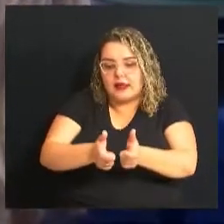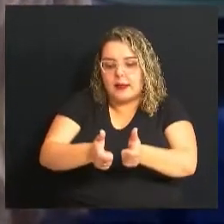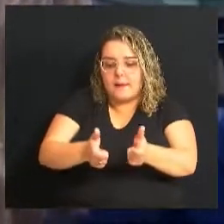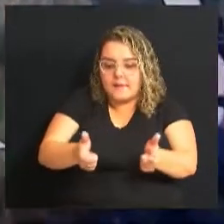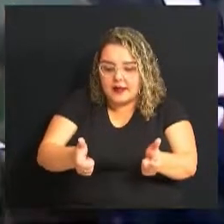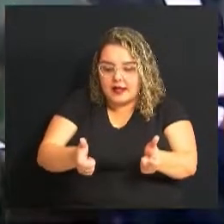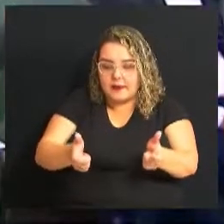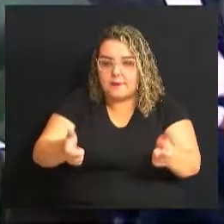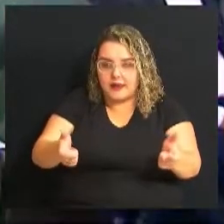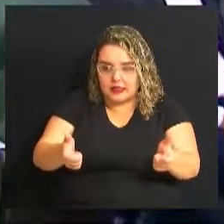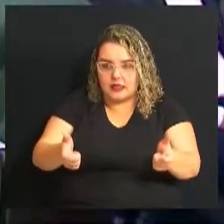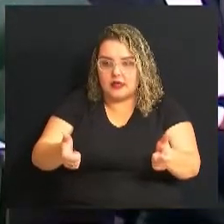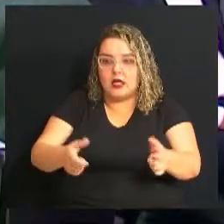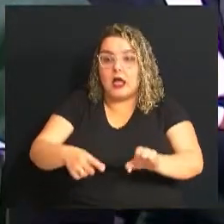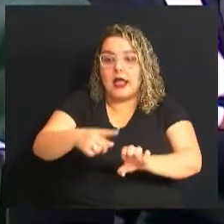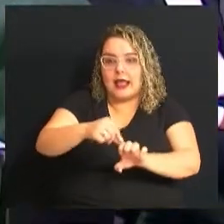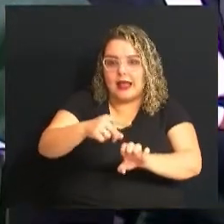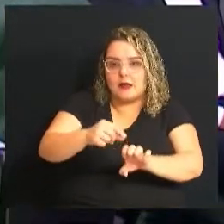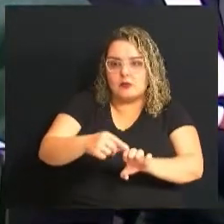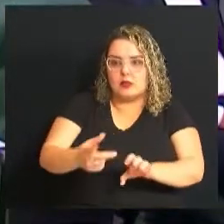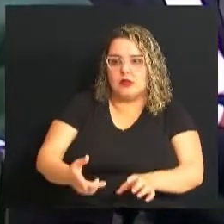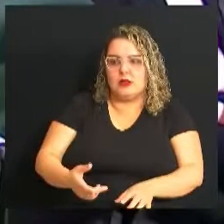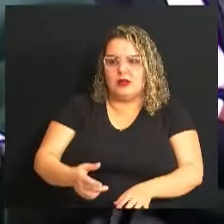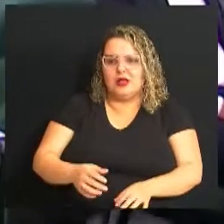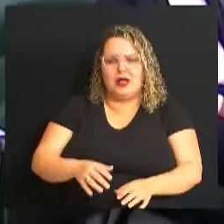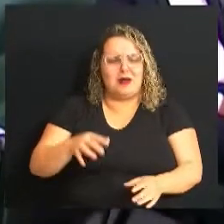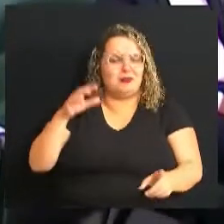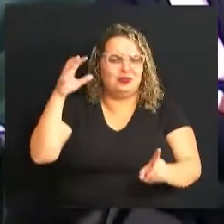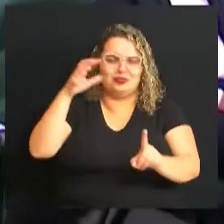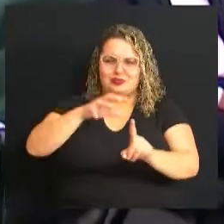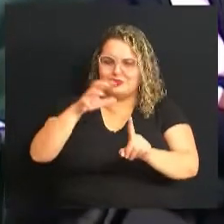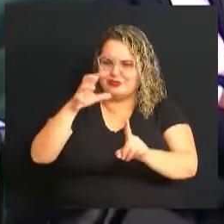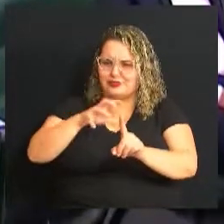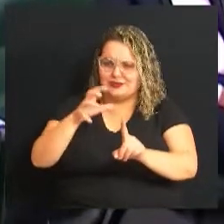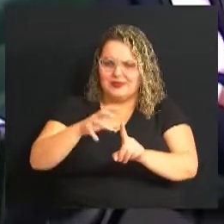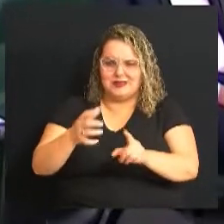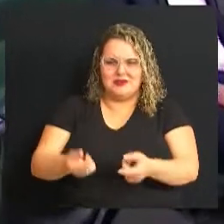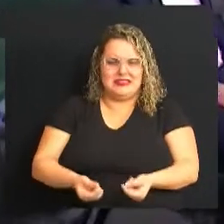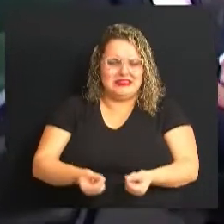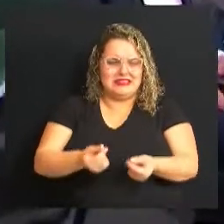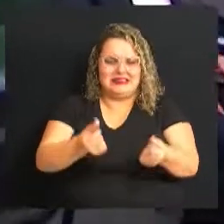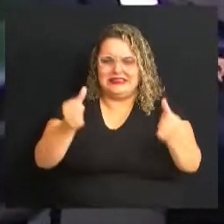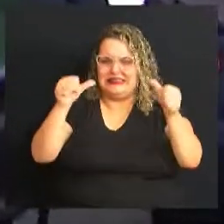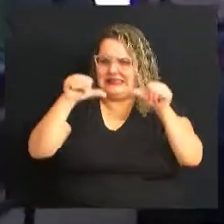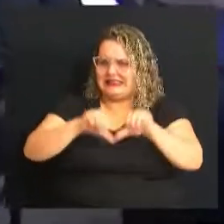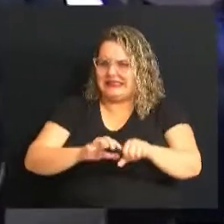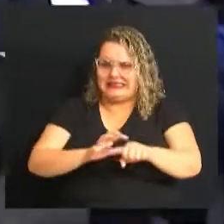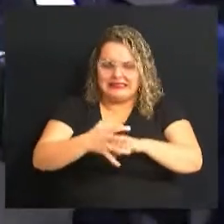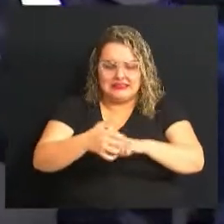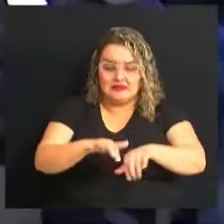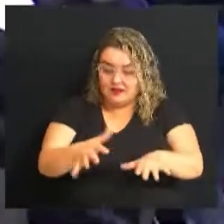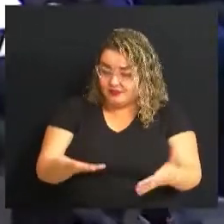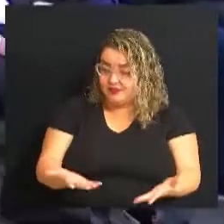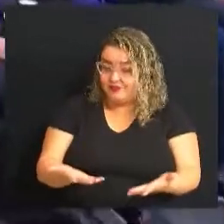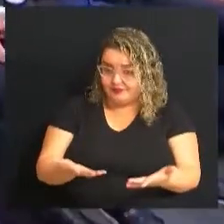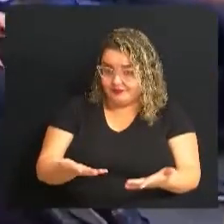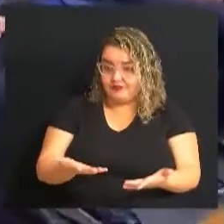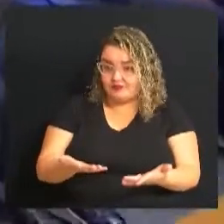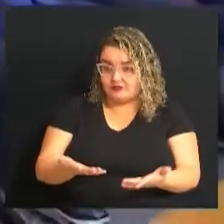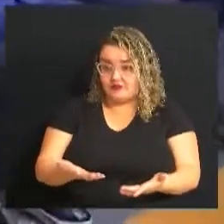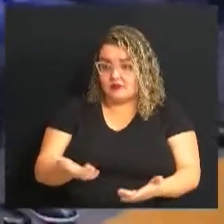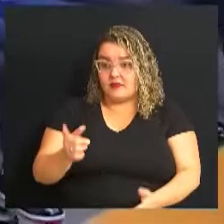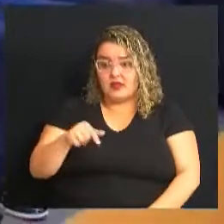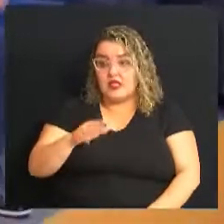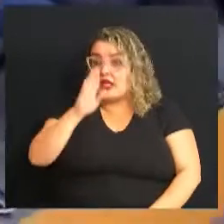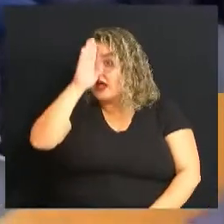as que mais foram de longe afetadas por essa crise pela pandemia e é gratuita,